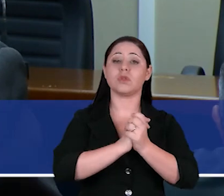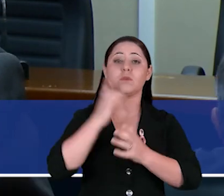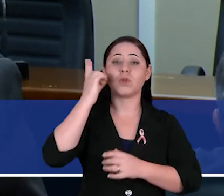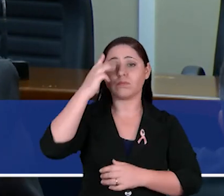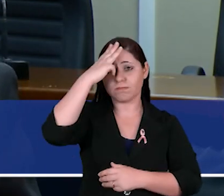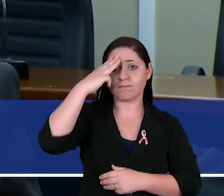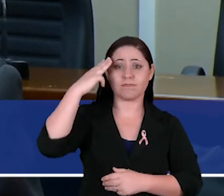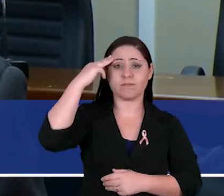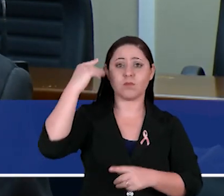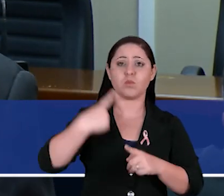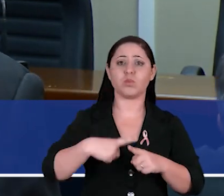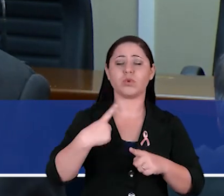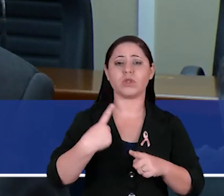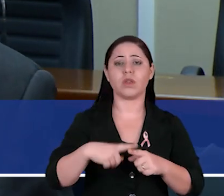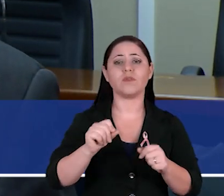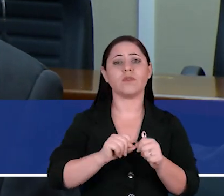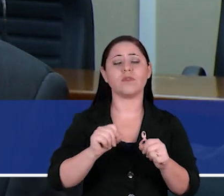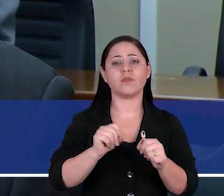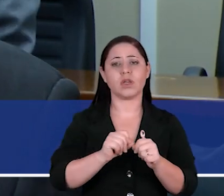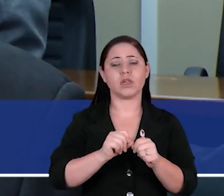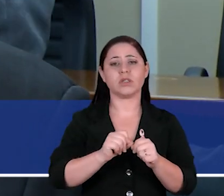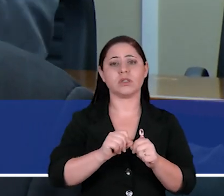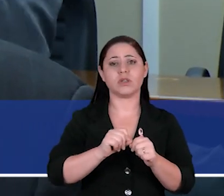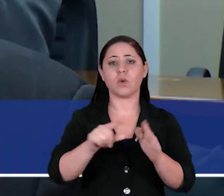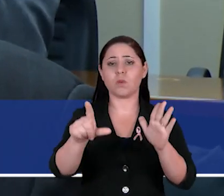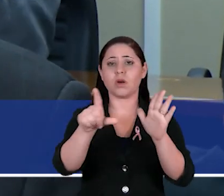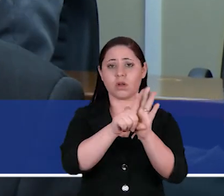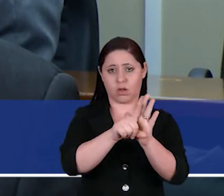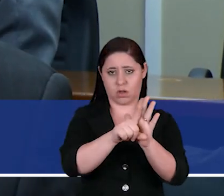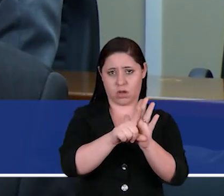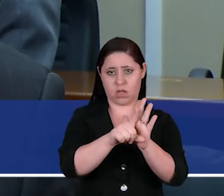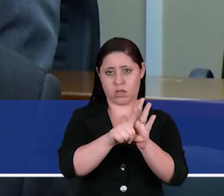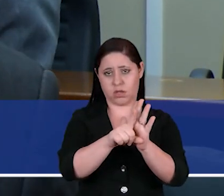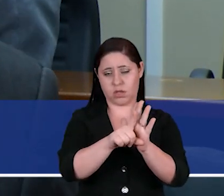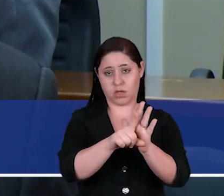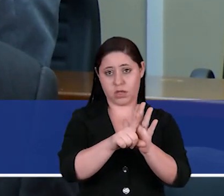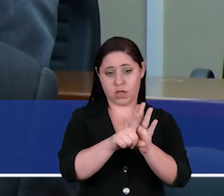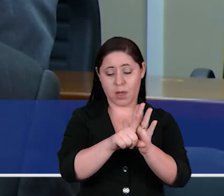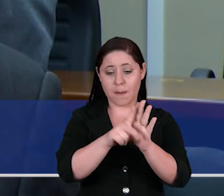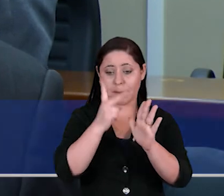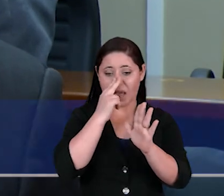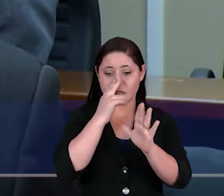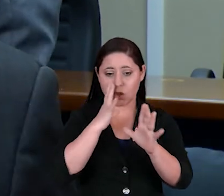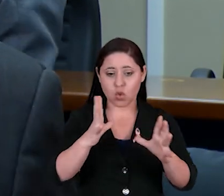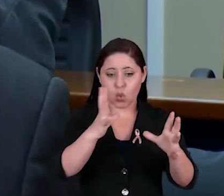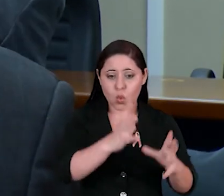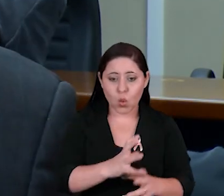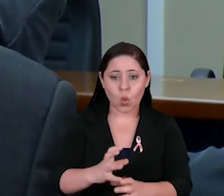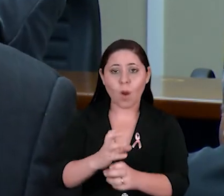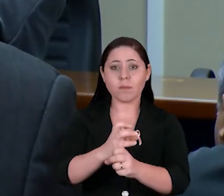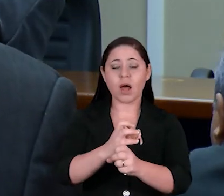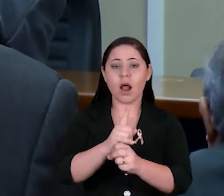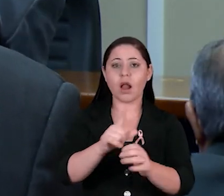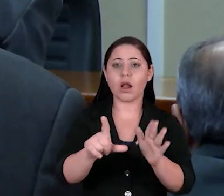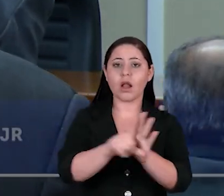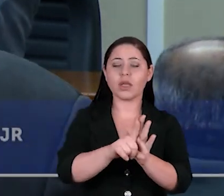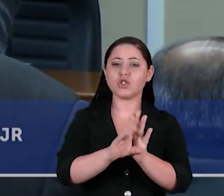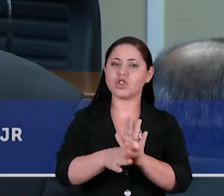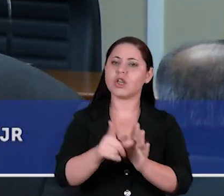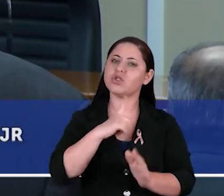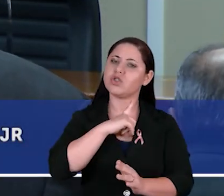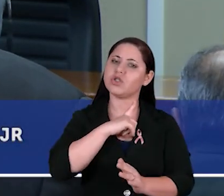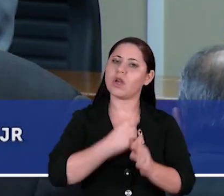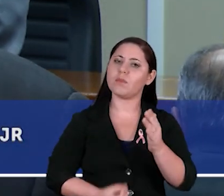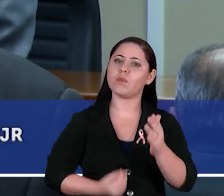parabenizar o deputado Evandro Vendramini porque ele fez aqui uma lei abrangência, na verdade, numa lei